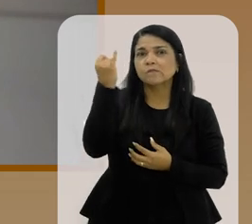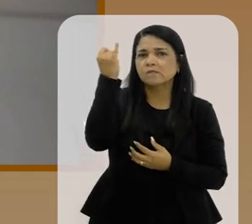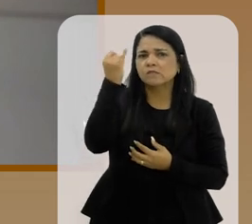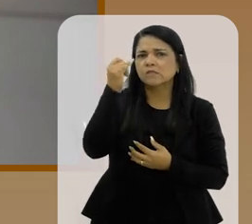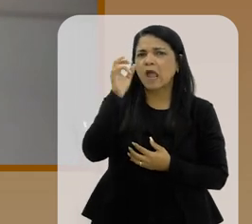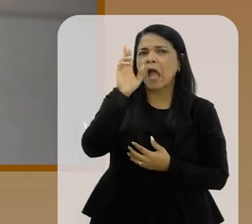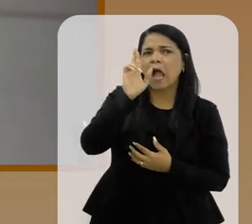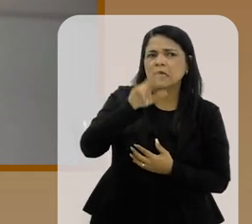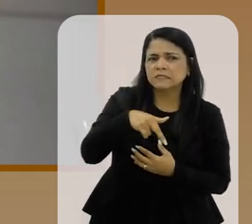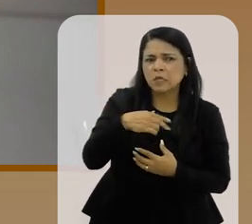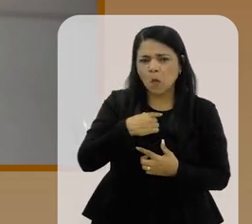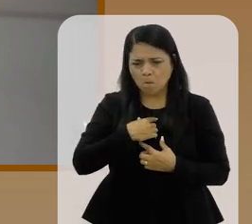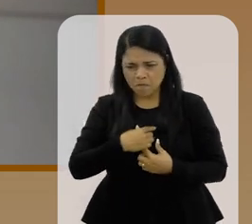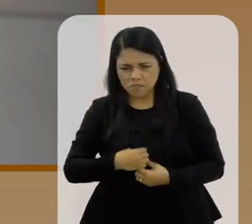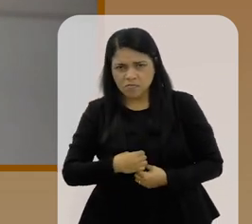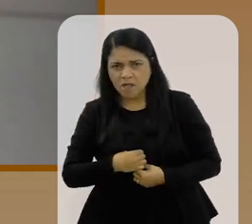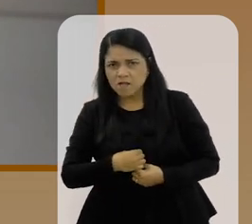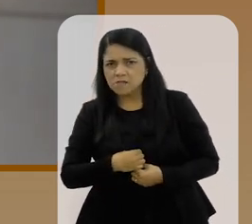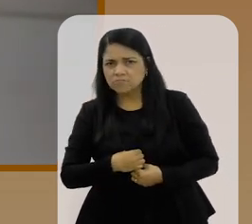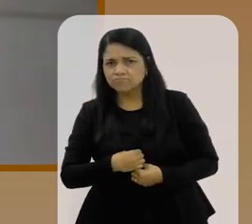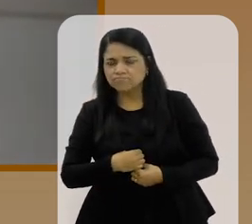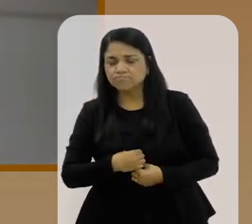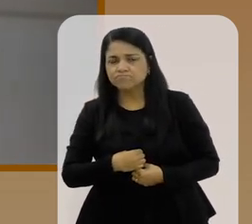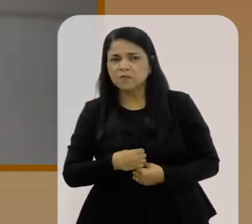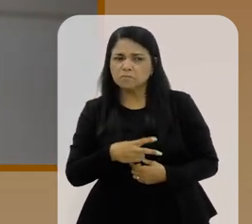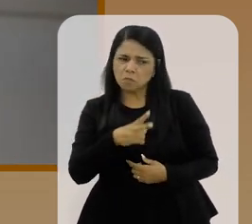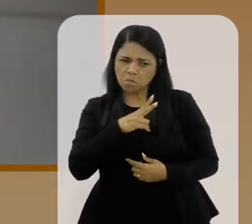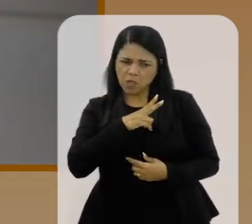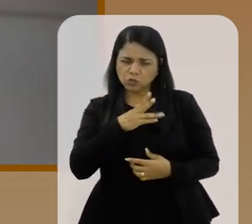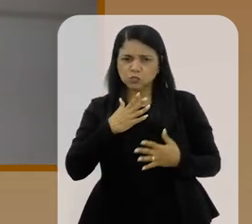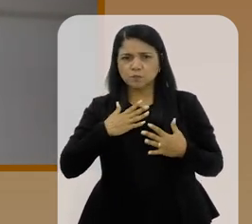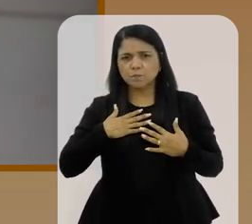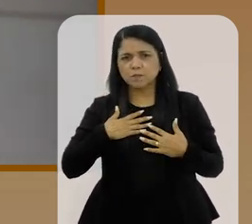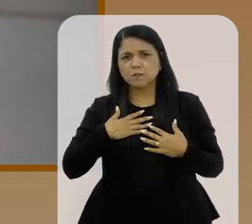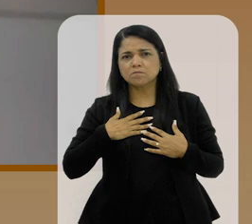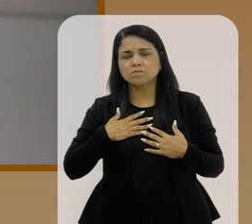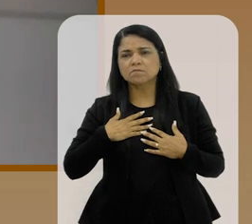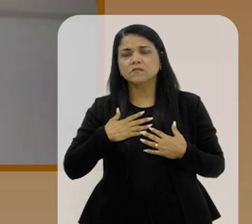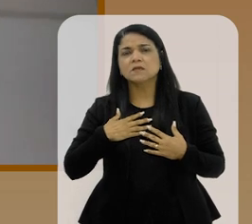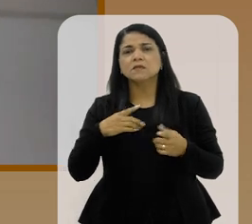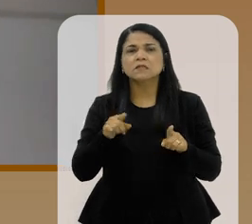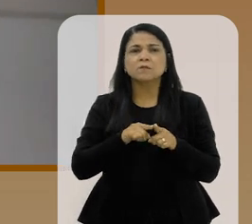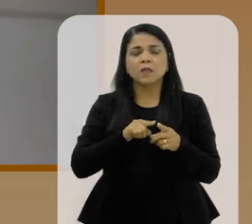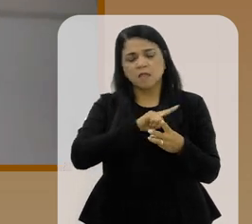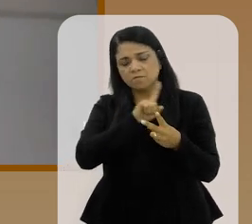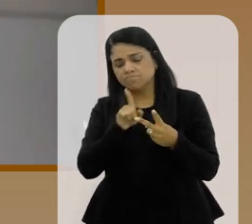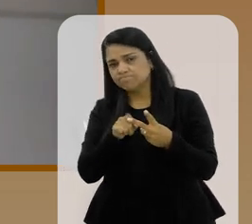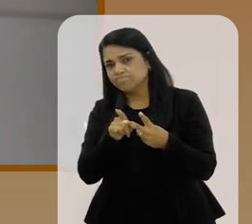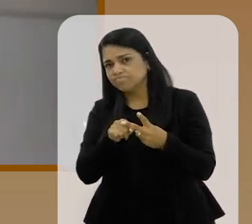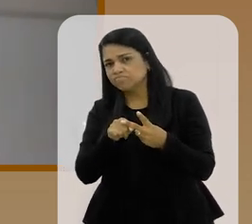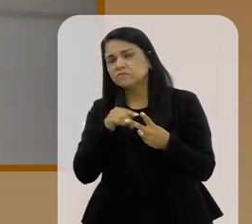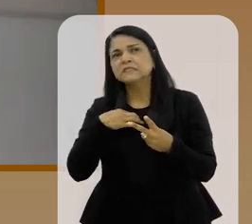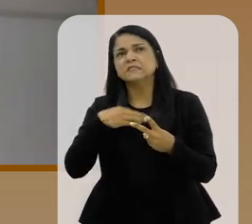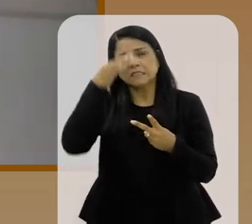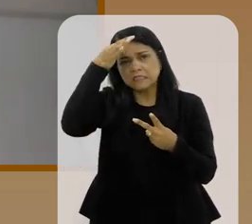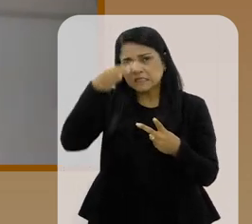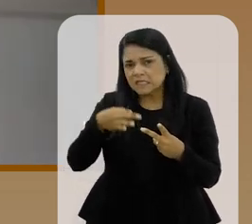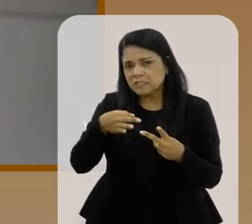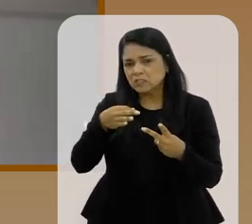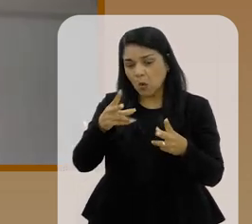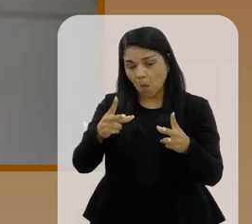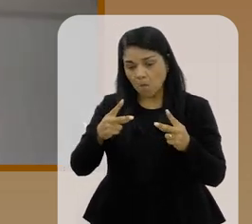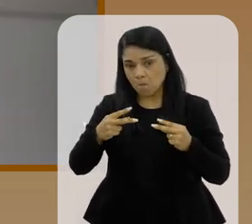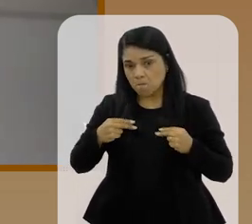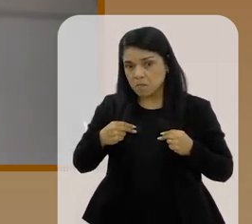seriam importantes, qual a razão dessa medalha, você tem a sua questão pessoal e outras questões. Porque você entende